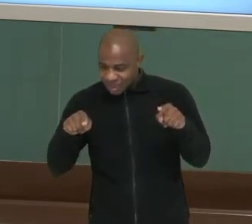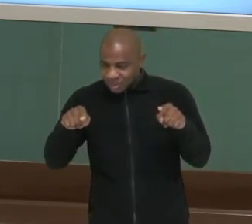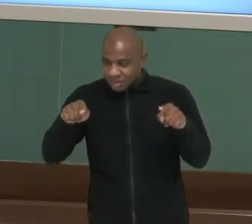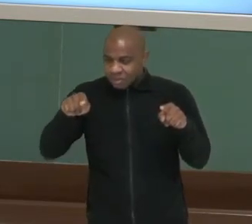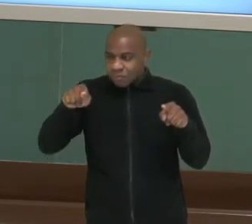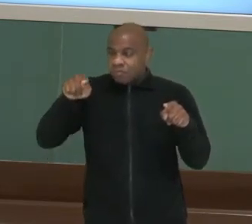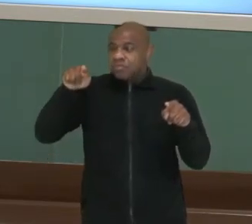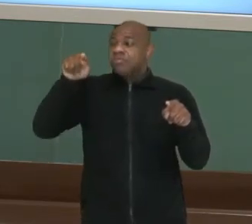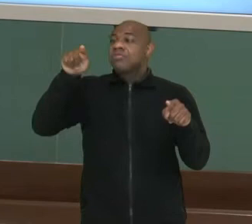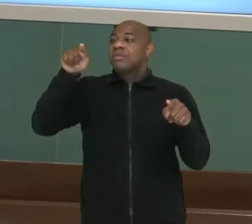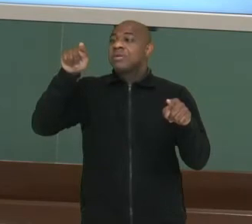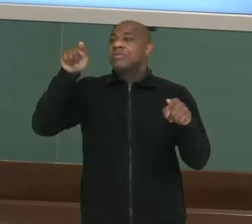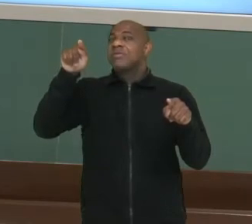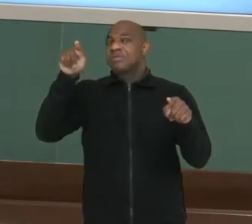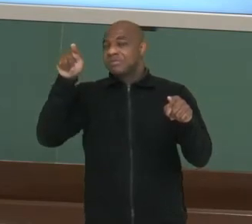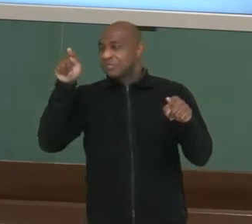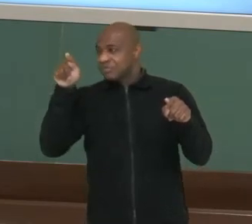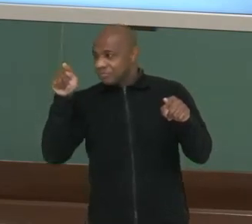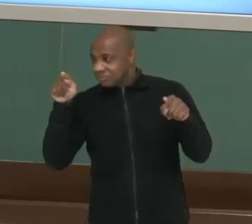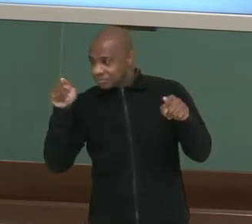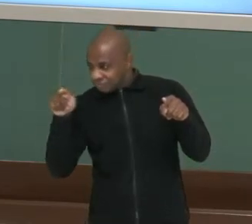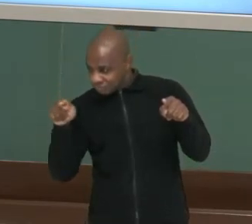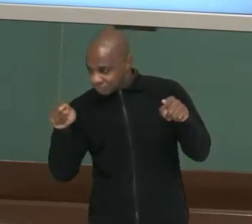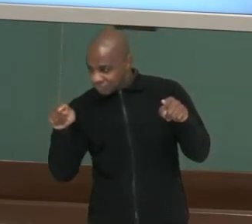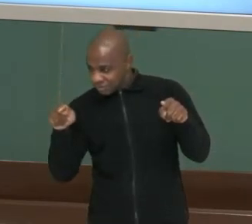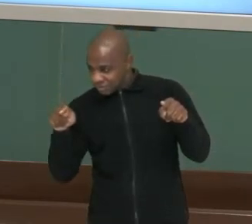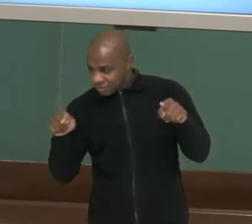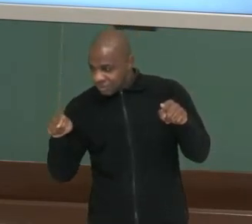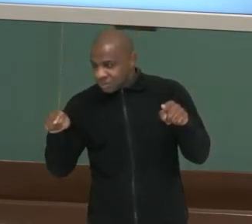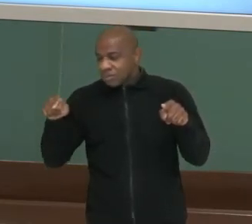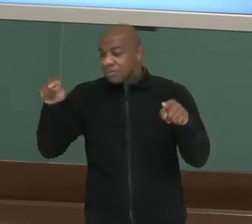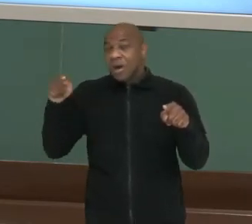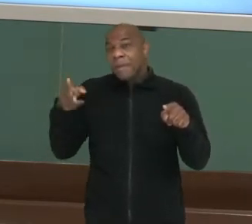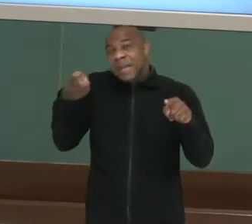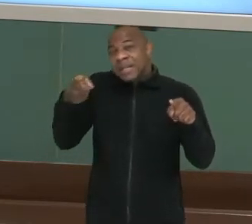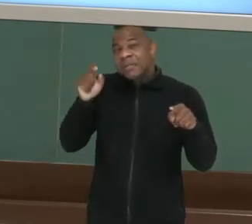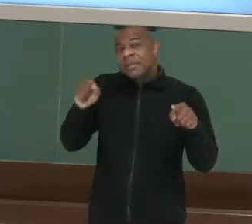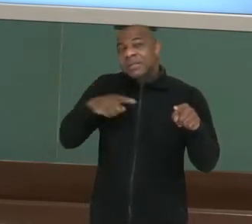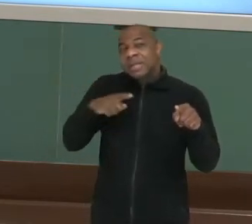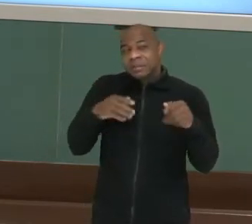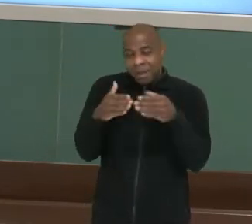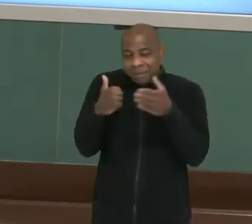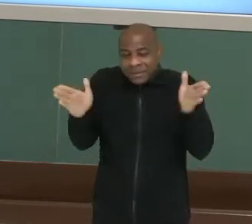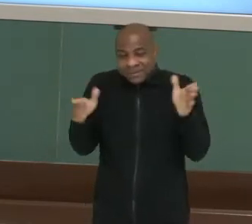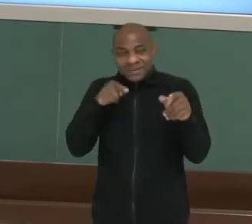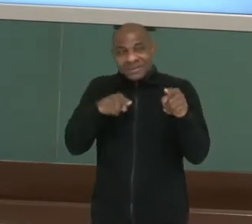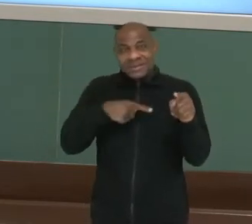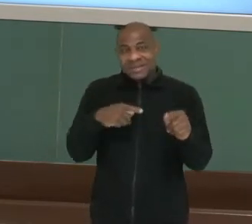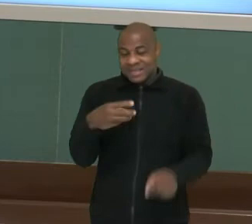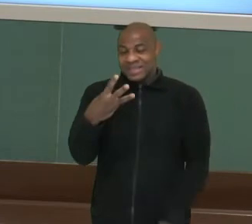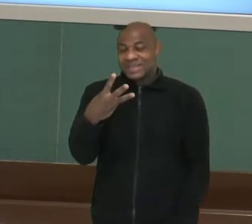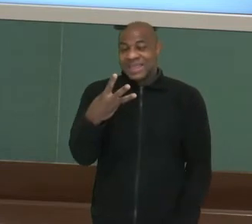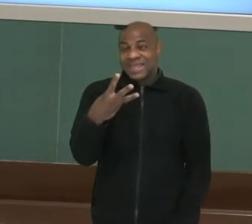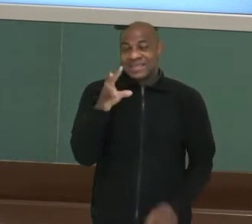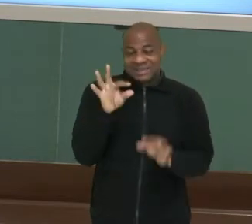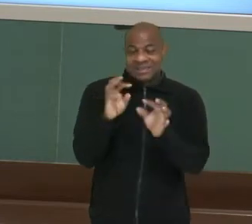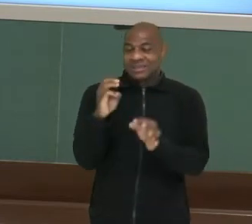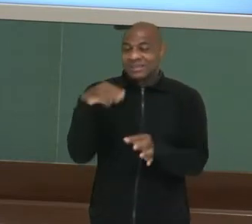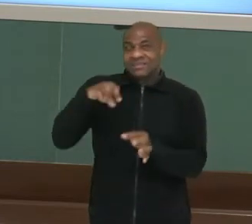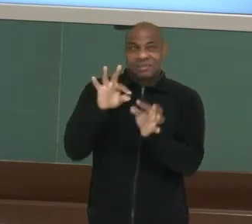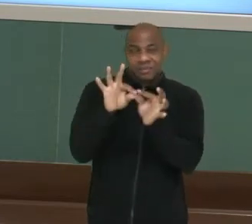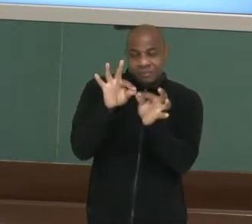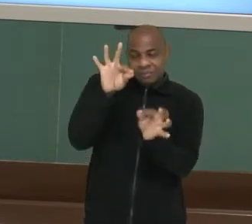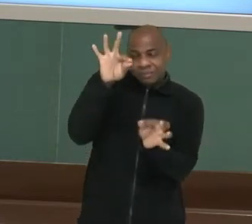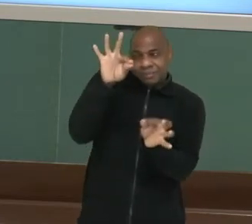lá em cima, depois ela vem aqui e desce no vale. Repare que ela tem uma amplitude de 3 centímetros. 3